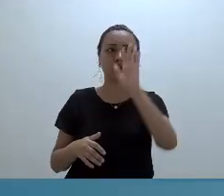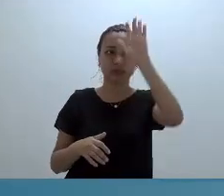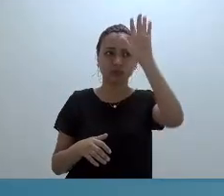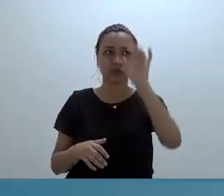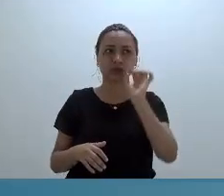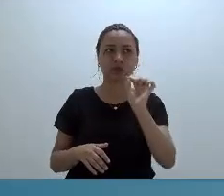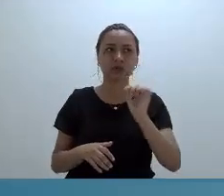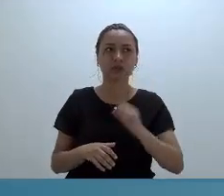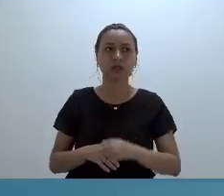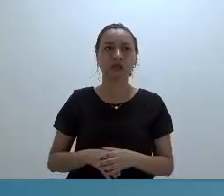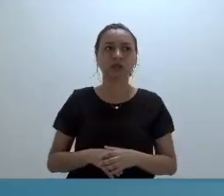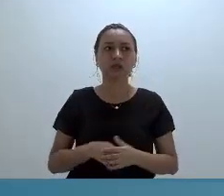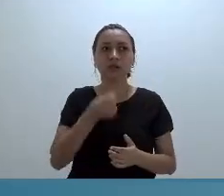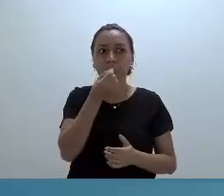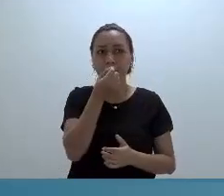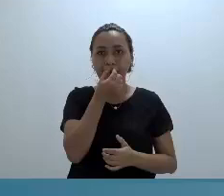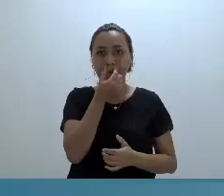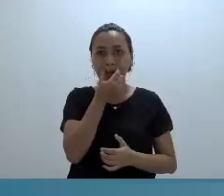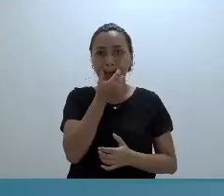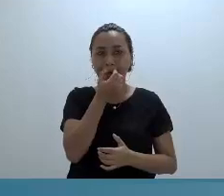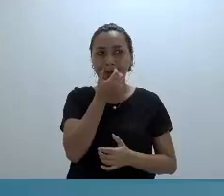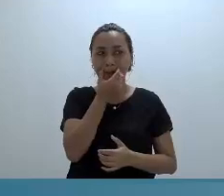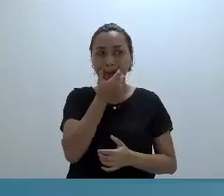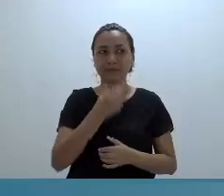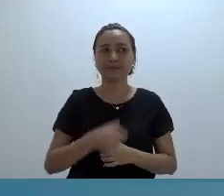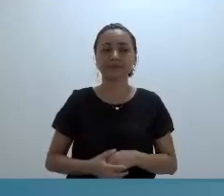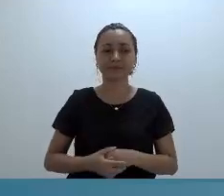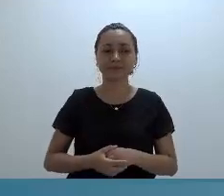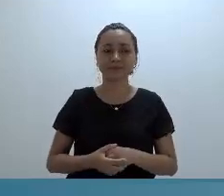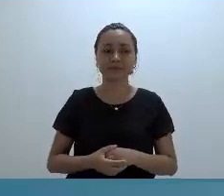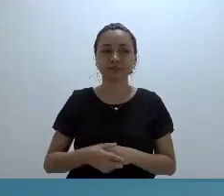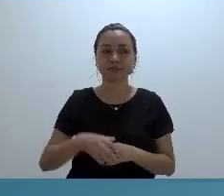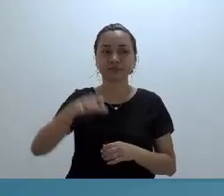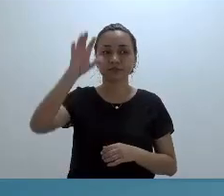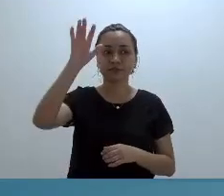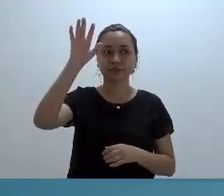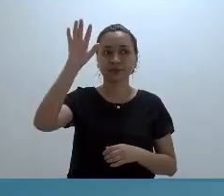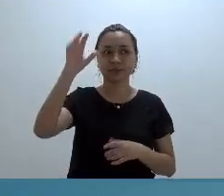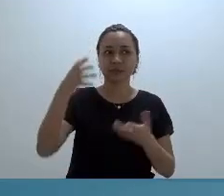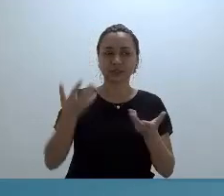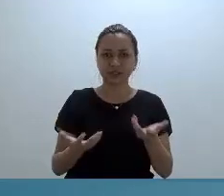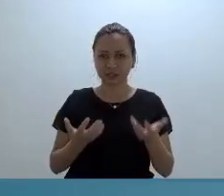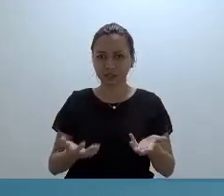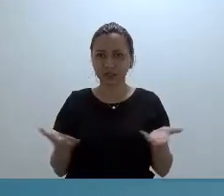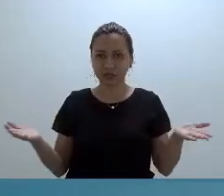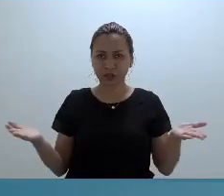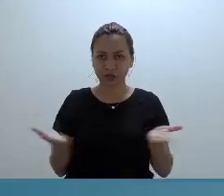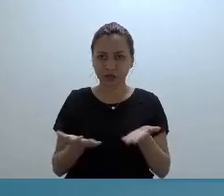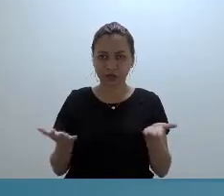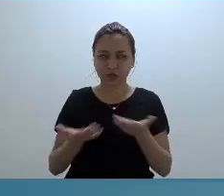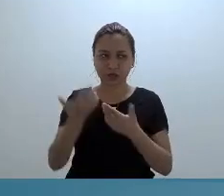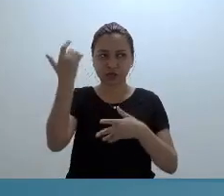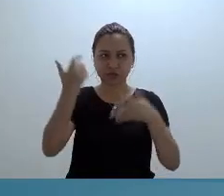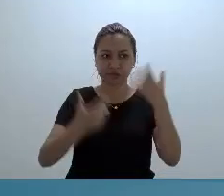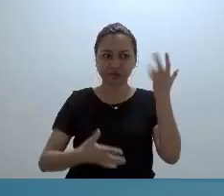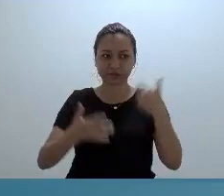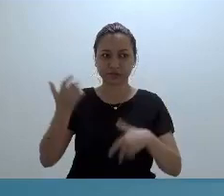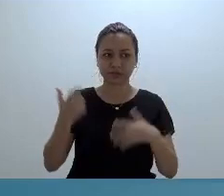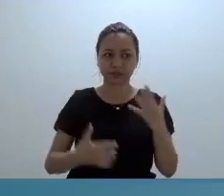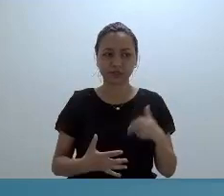queria, mas só quiser, informar as partes que o próximo dia